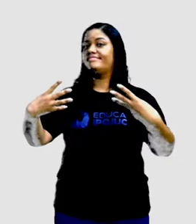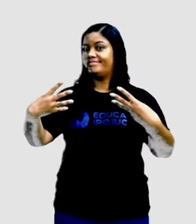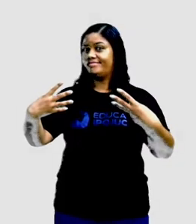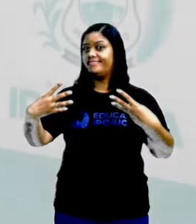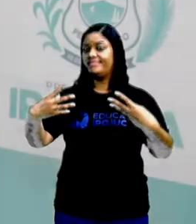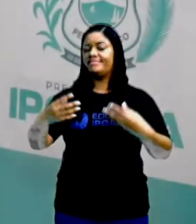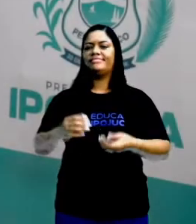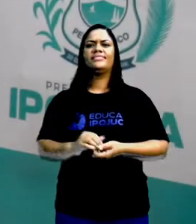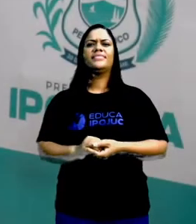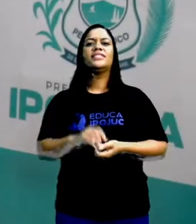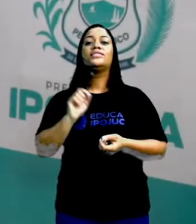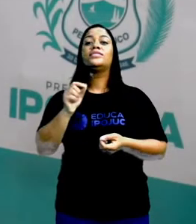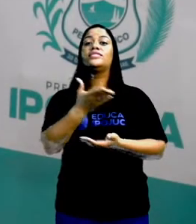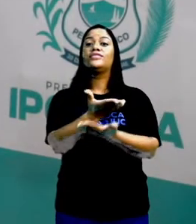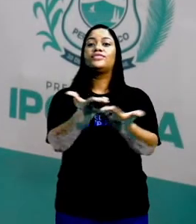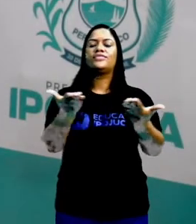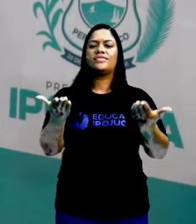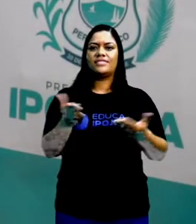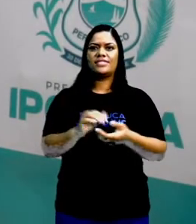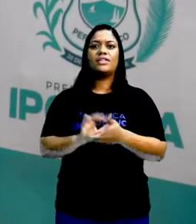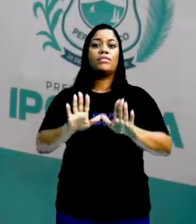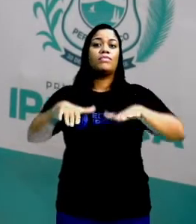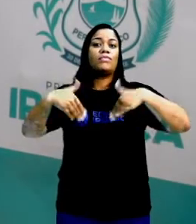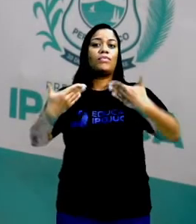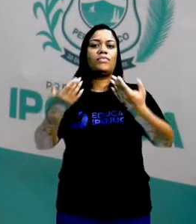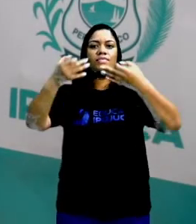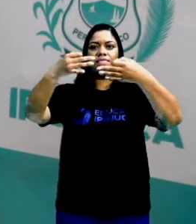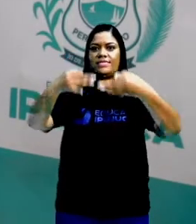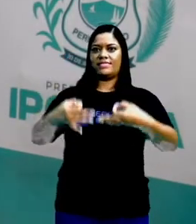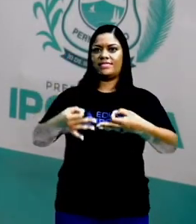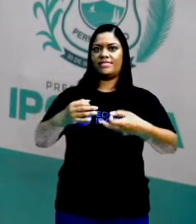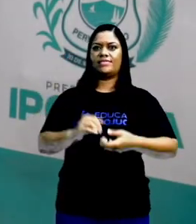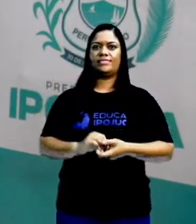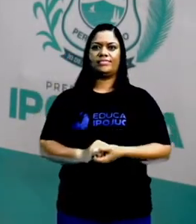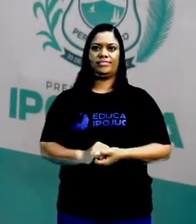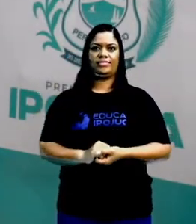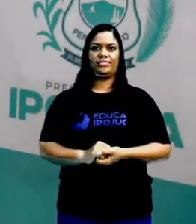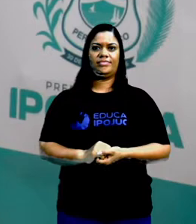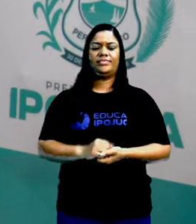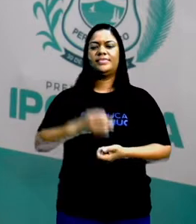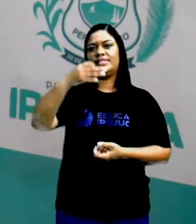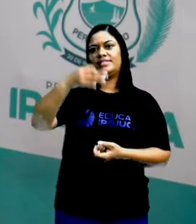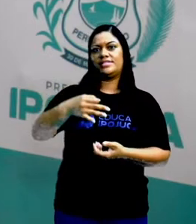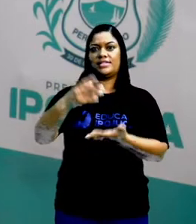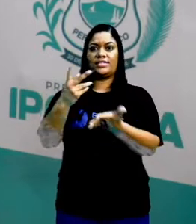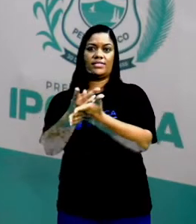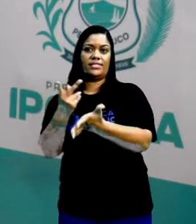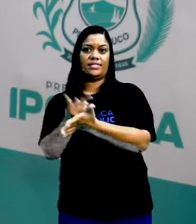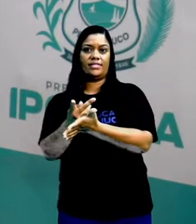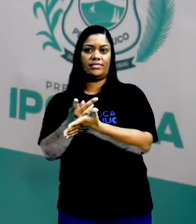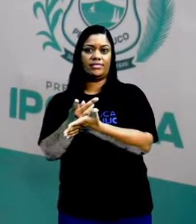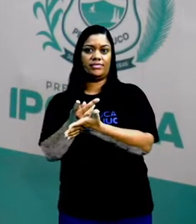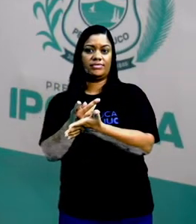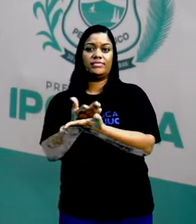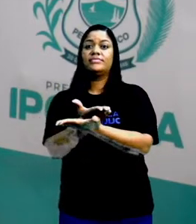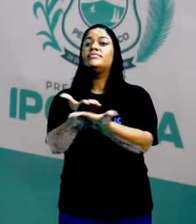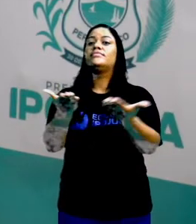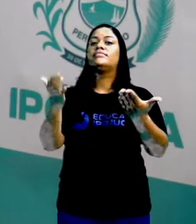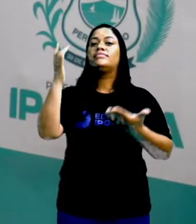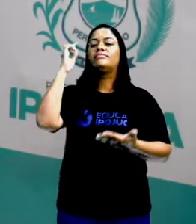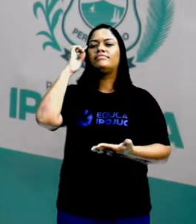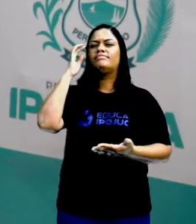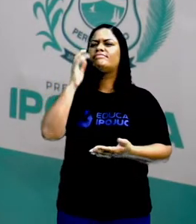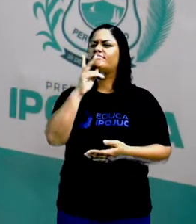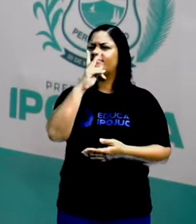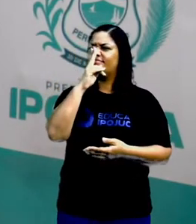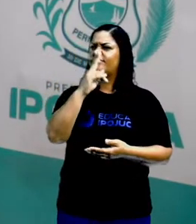3. O que é que você acha? Quem desses homens estaria certo? Será que tem um certo e um errado? O que é que vocês acham?